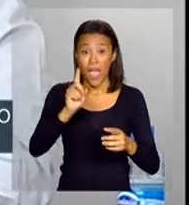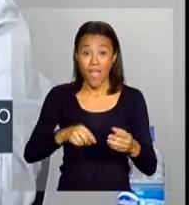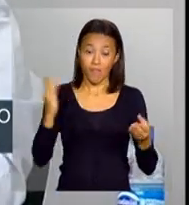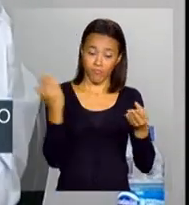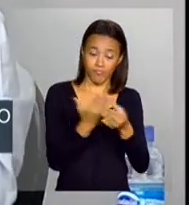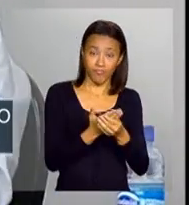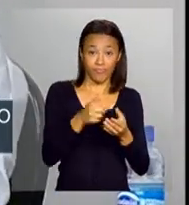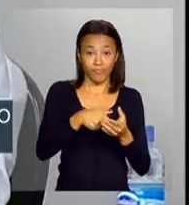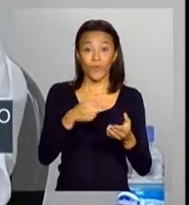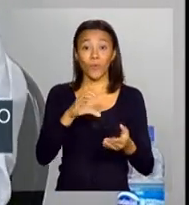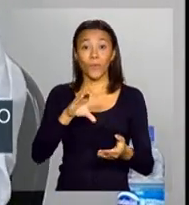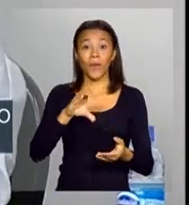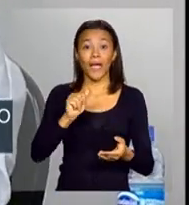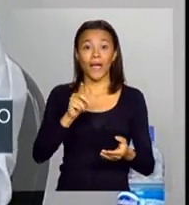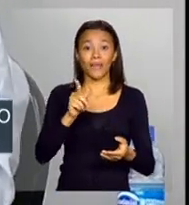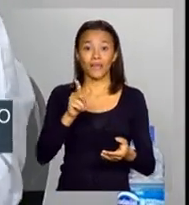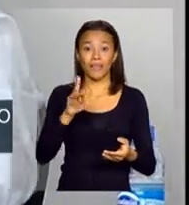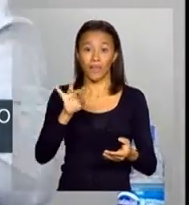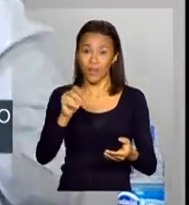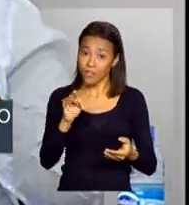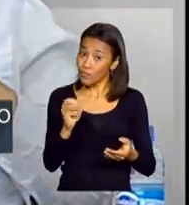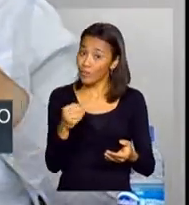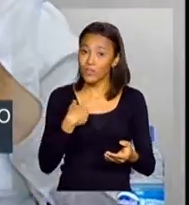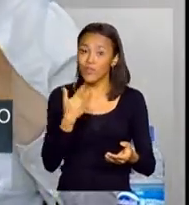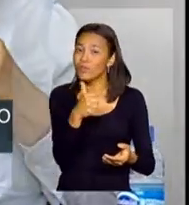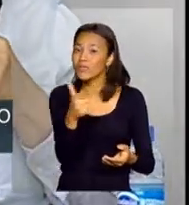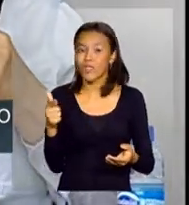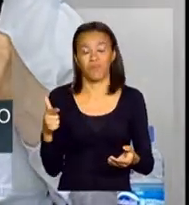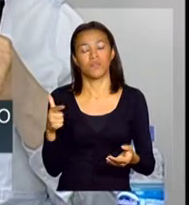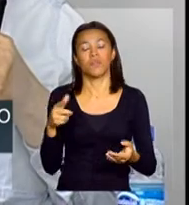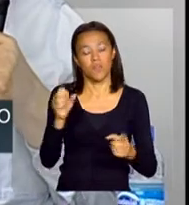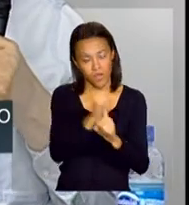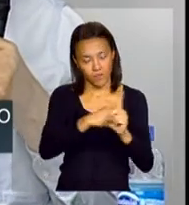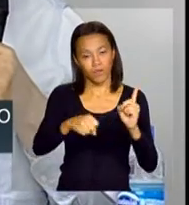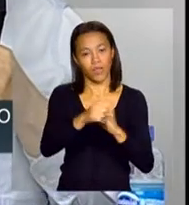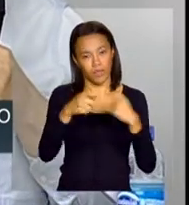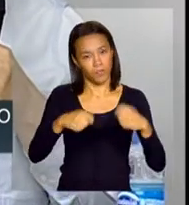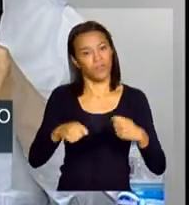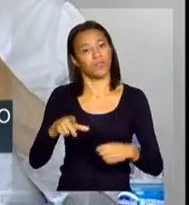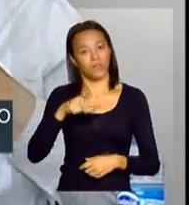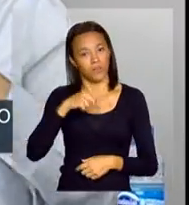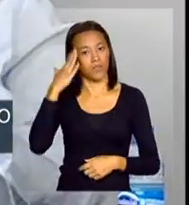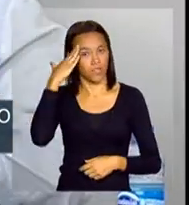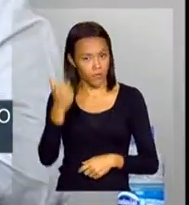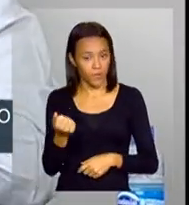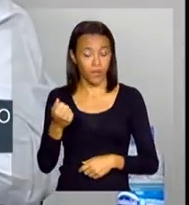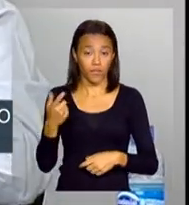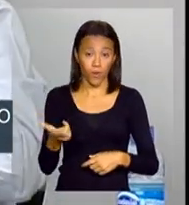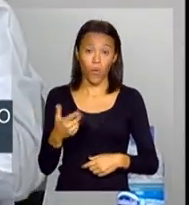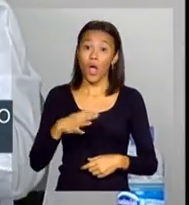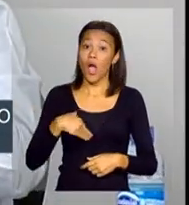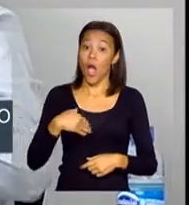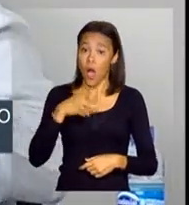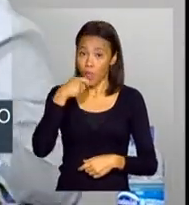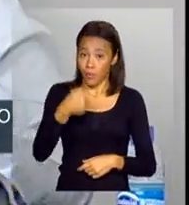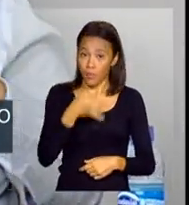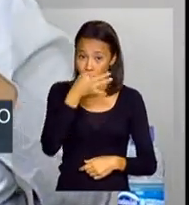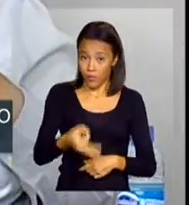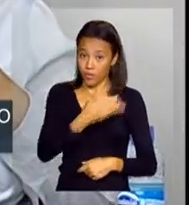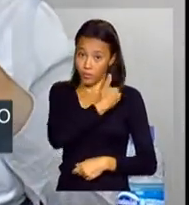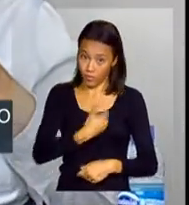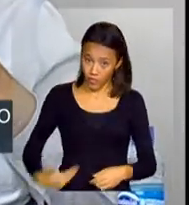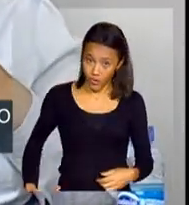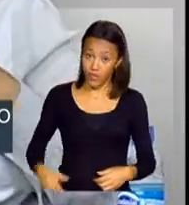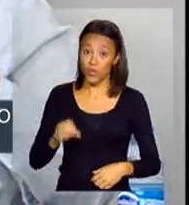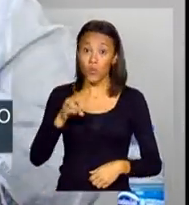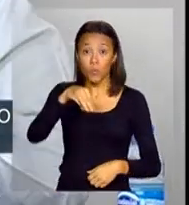cadastro que nós não temos. E nós, a sociedade brasileira, precisa passar a ter. Então, a postura do governo, não é do Ministério